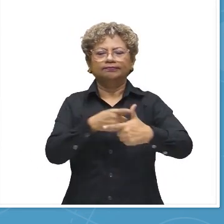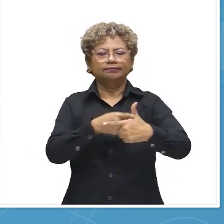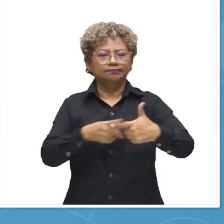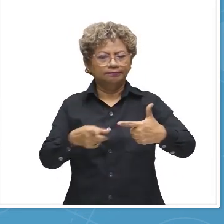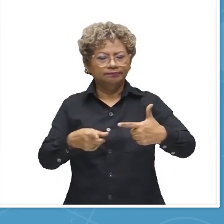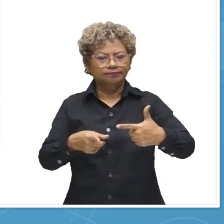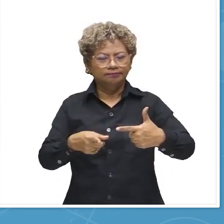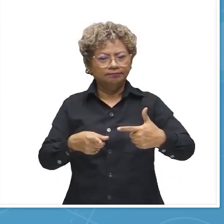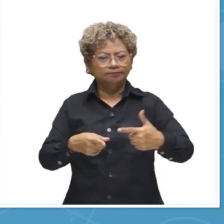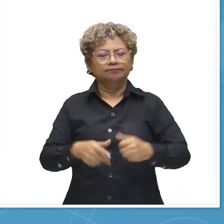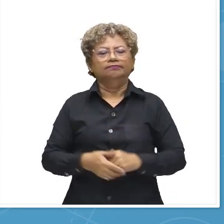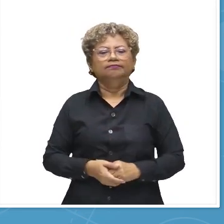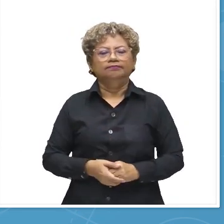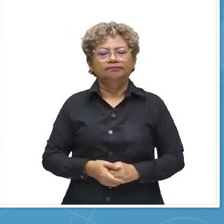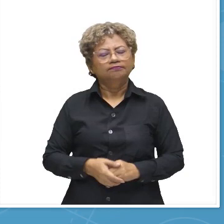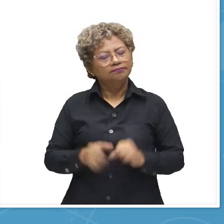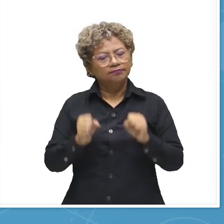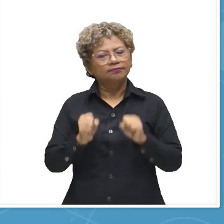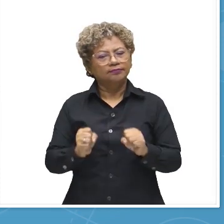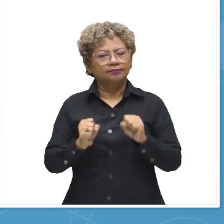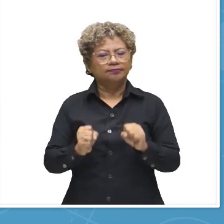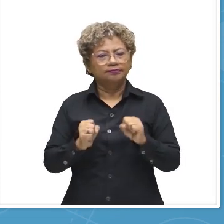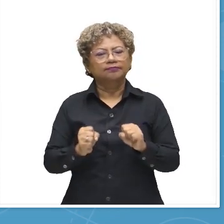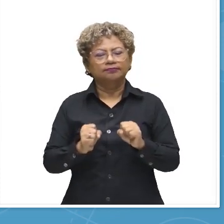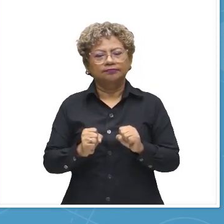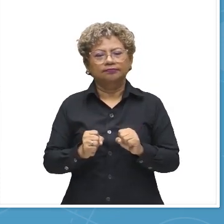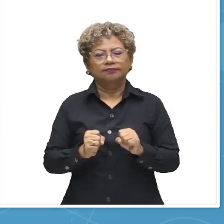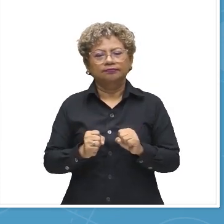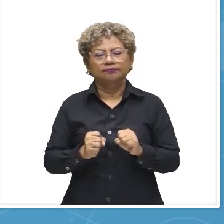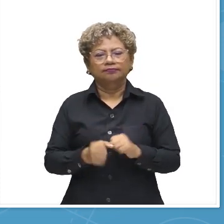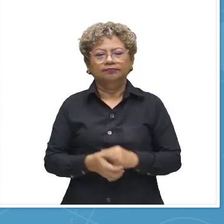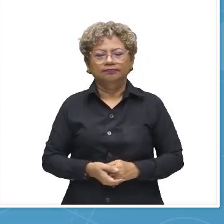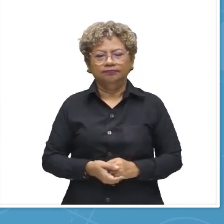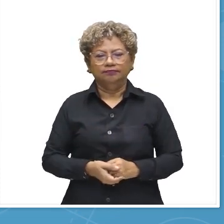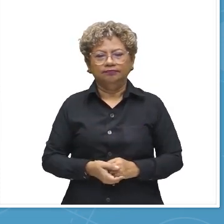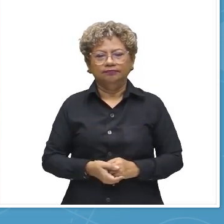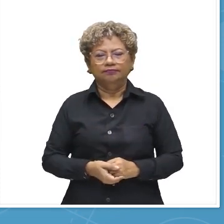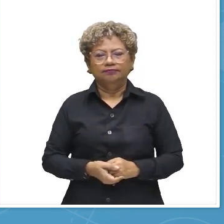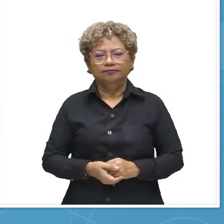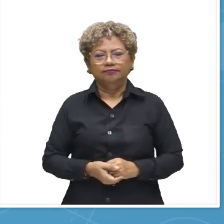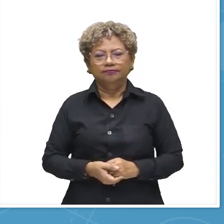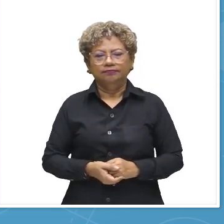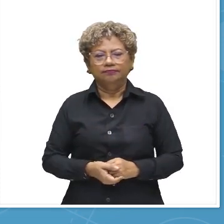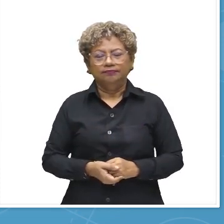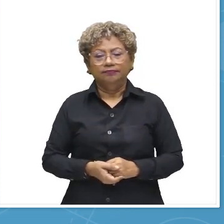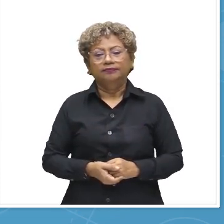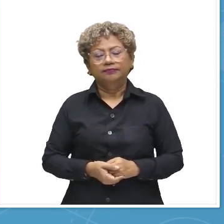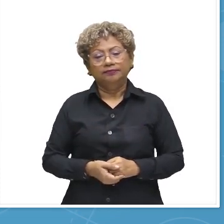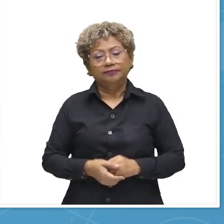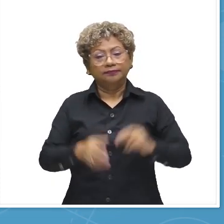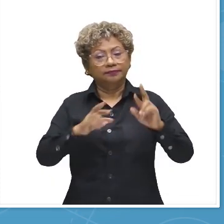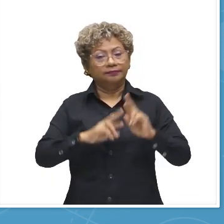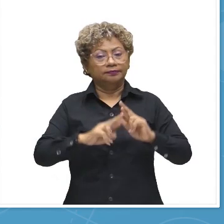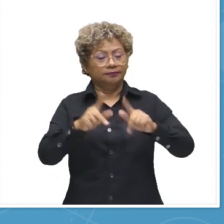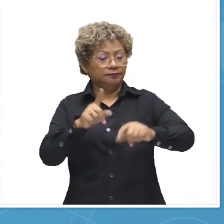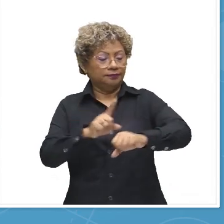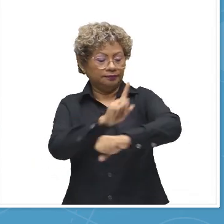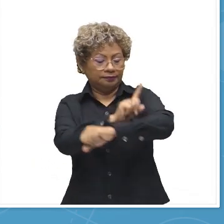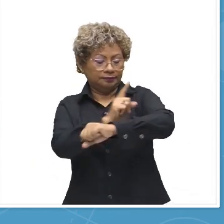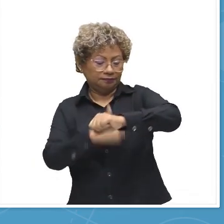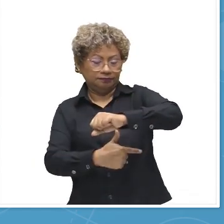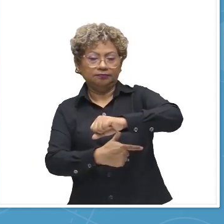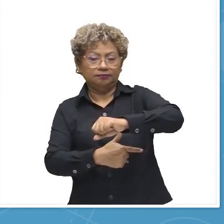consigo simplificar 4 sobre 8 para tornar essa fração uma fração irredutível, para ela virar, ó, 1 sobre 2. Tranquilo,